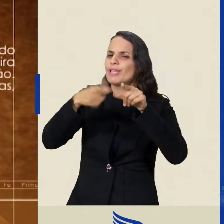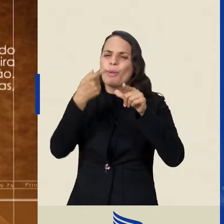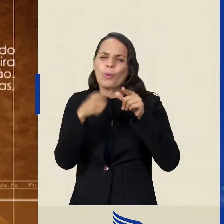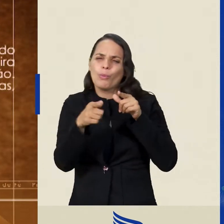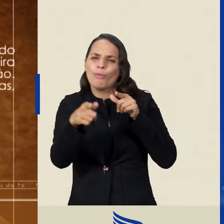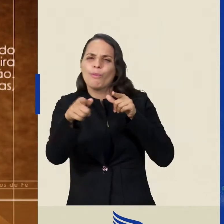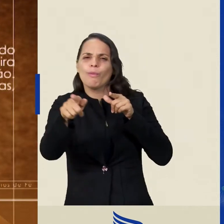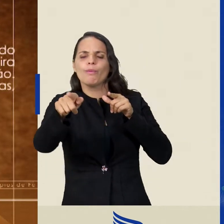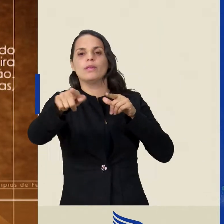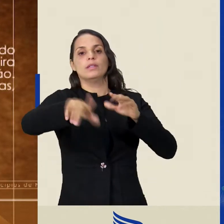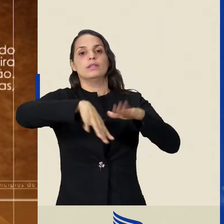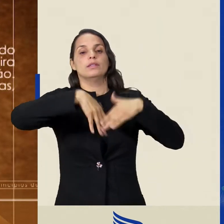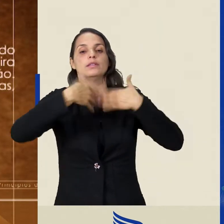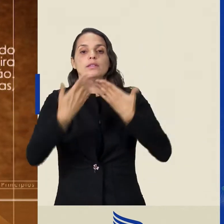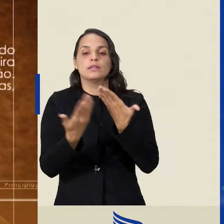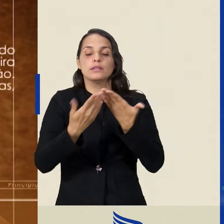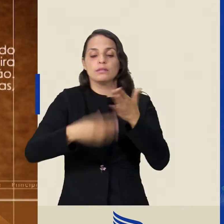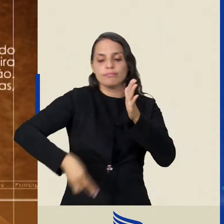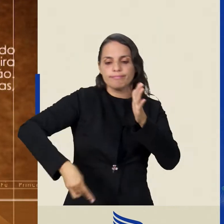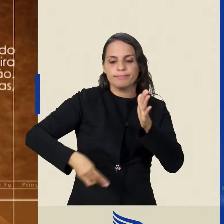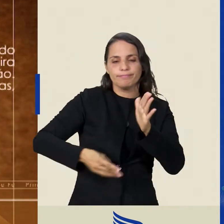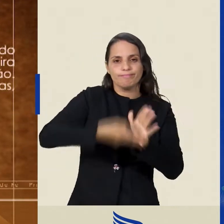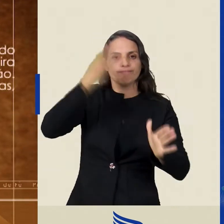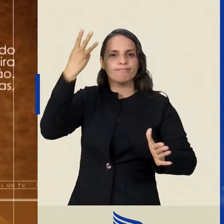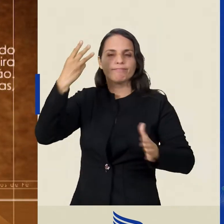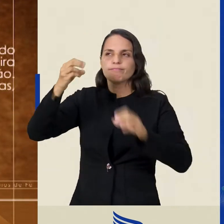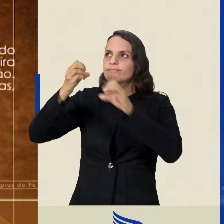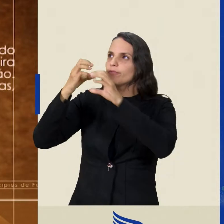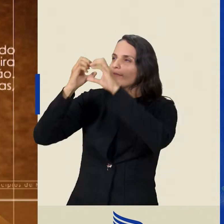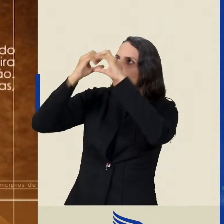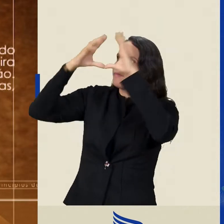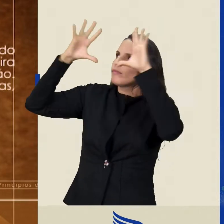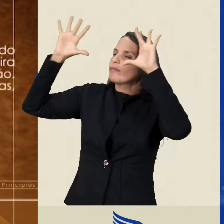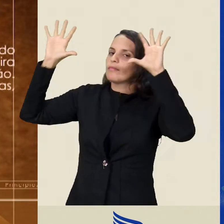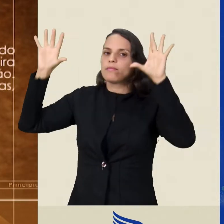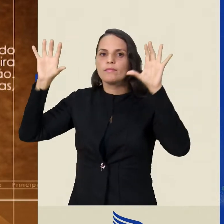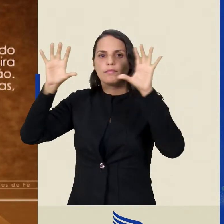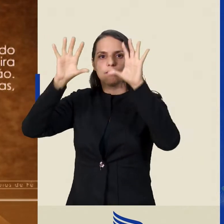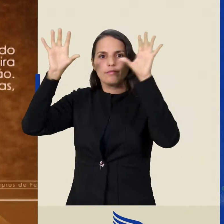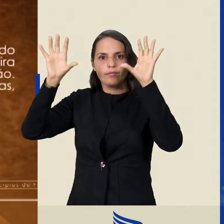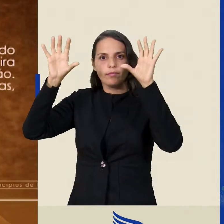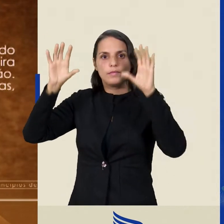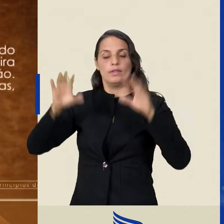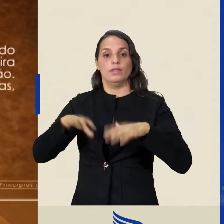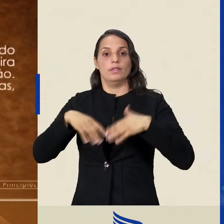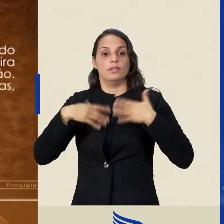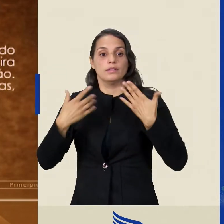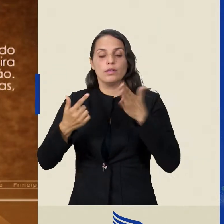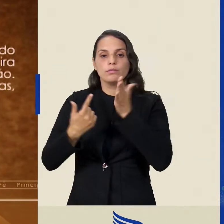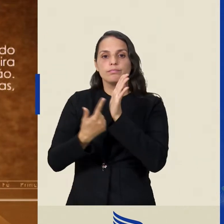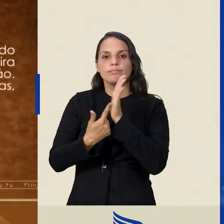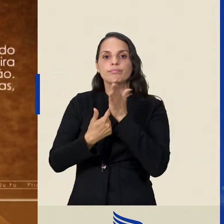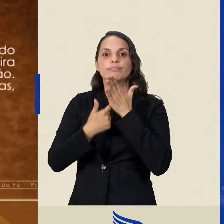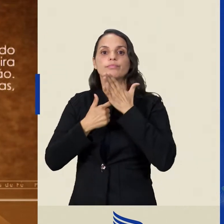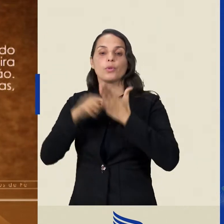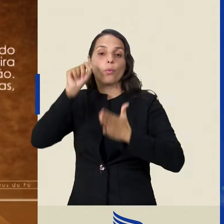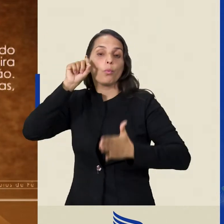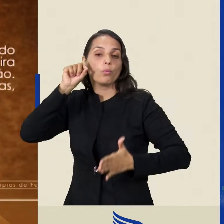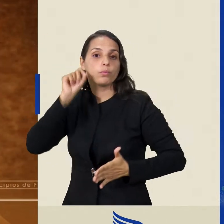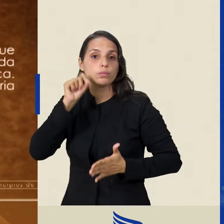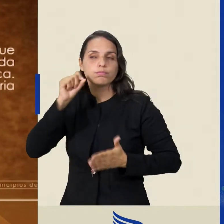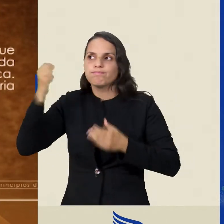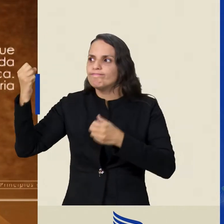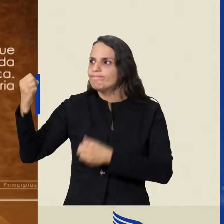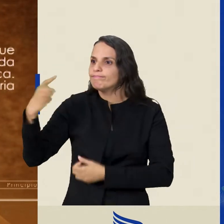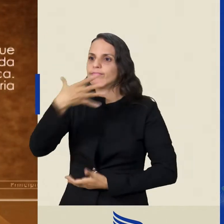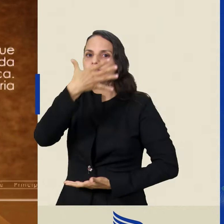Foy recebeu uma terceira visão, pouco antes da decepção. Foram-lhe apresentadas coisas